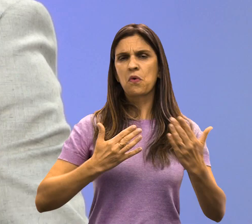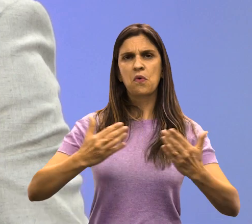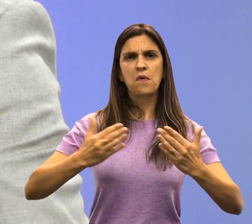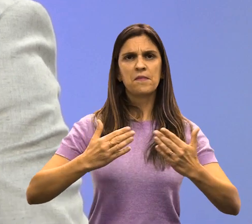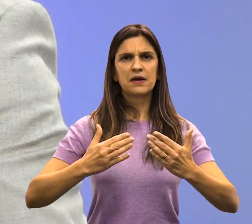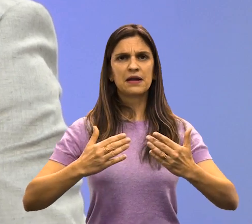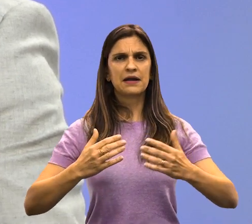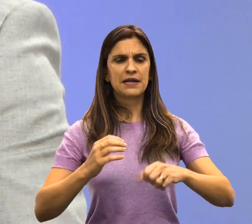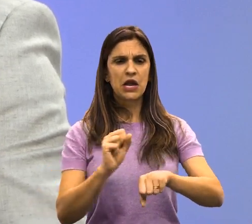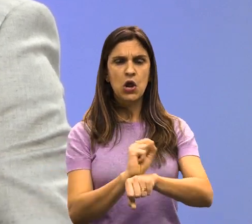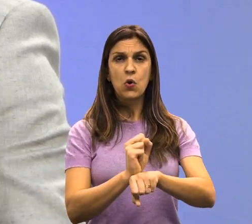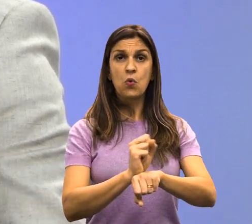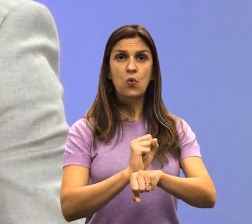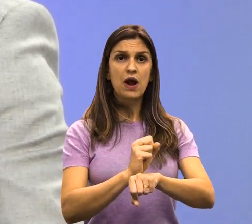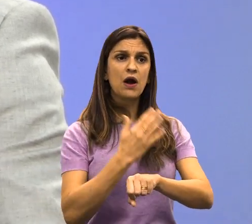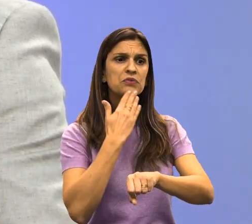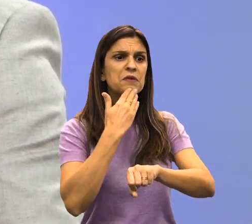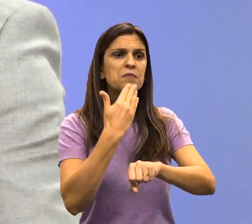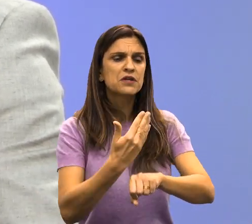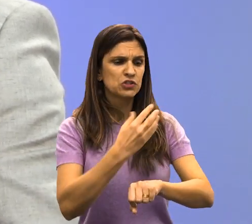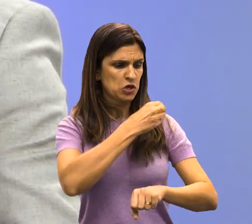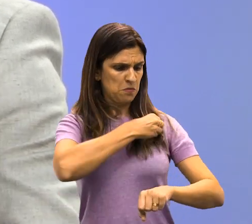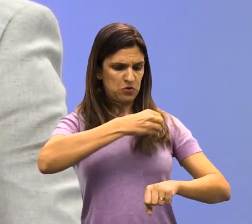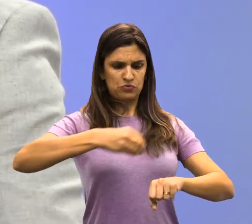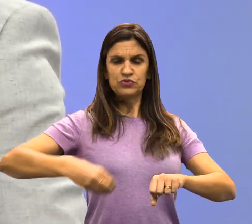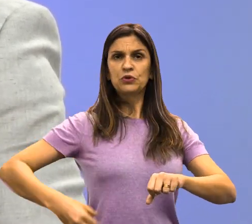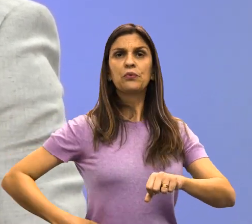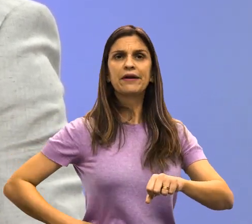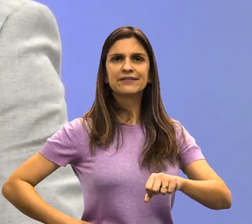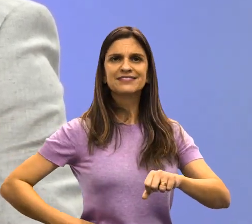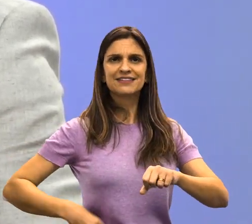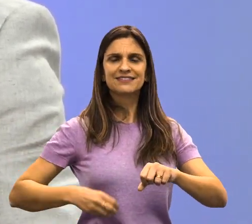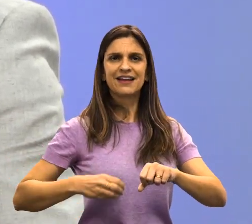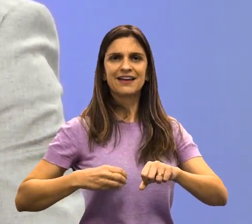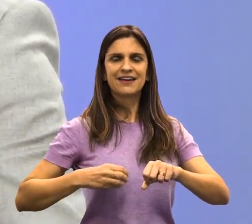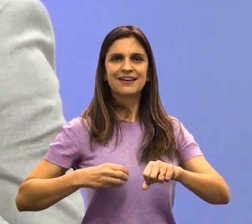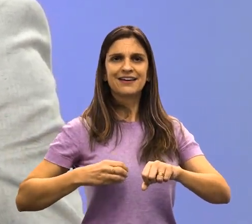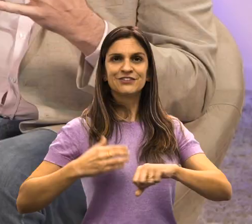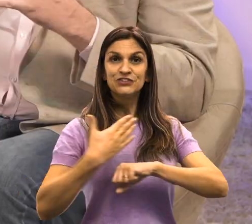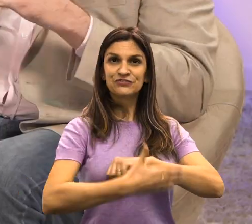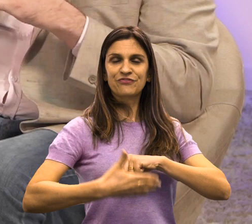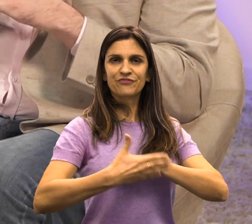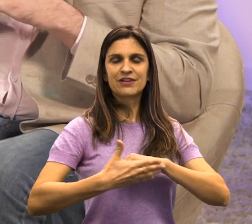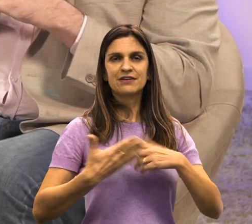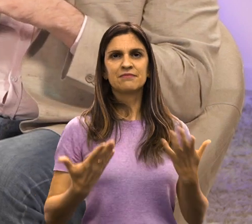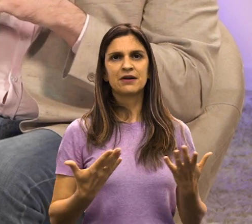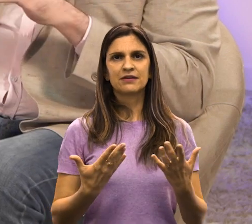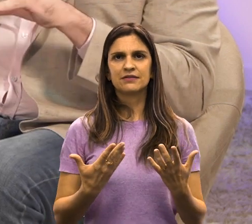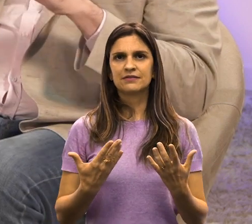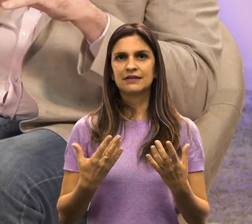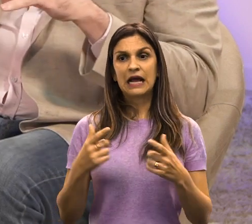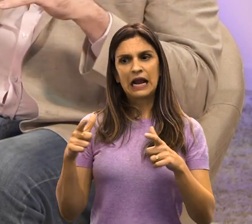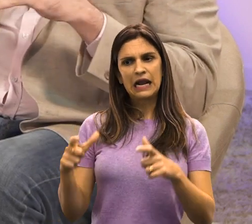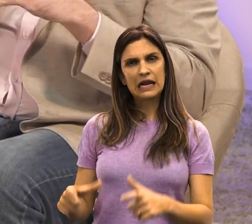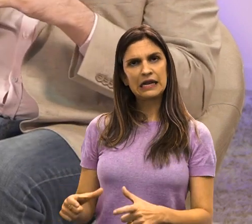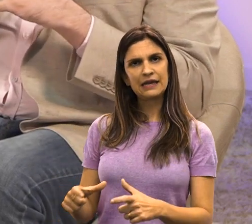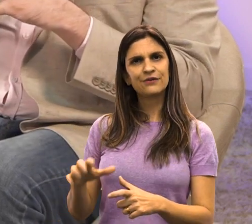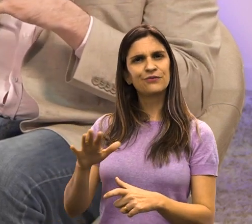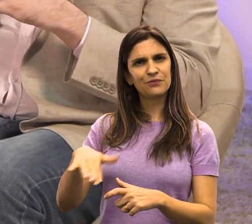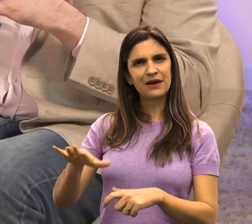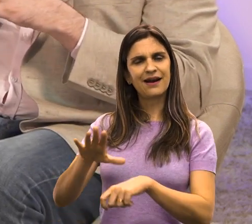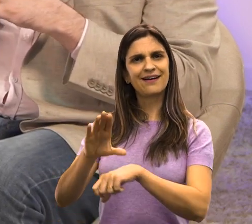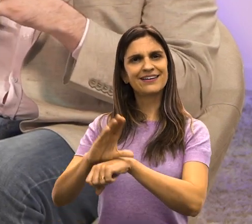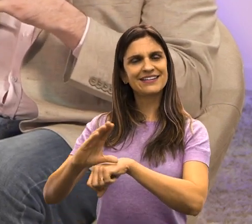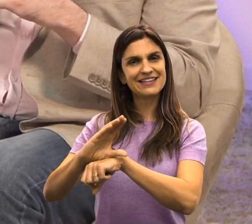né, step, entende? Entendo. É muito complexo. É o básico. O básico. Mas todas as vezes que a